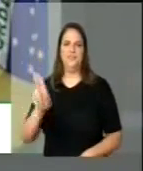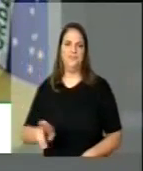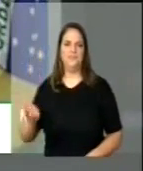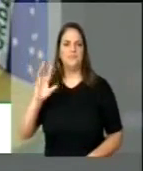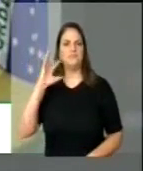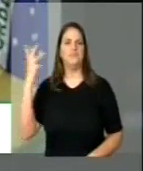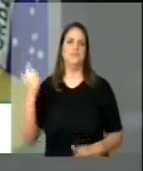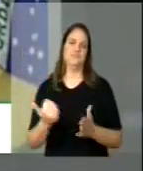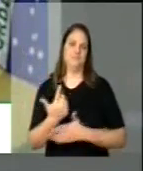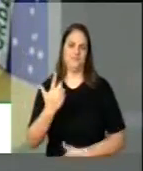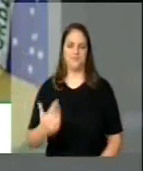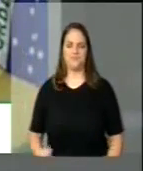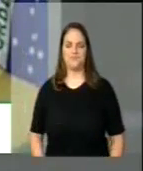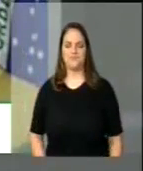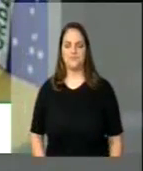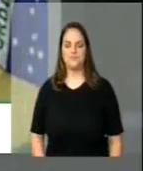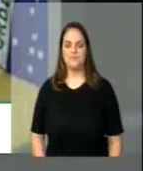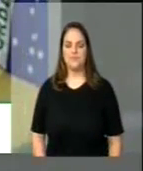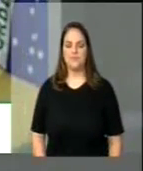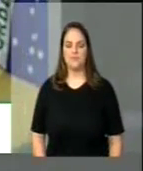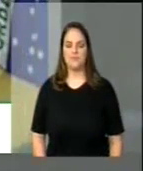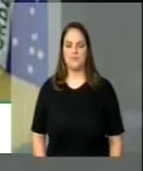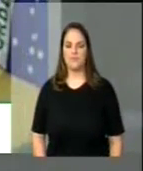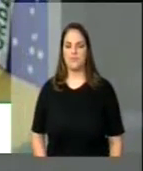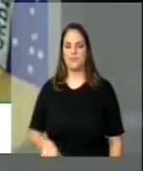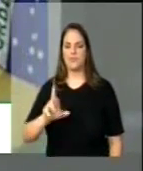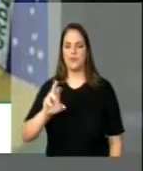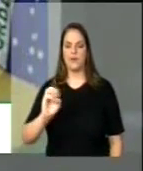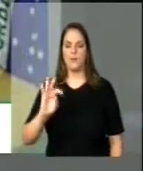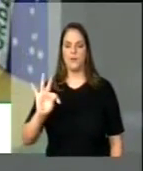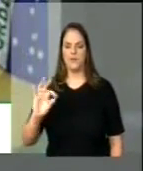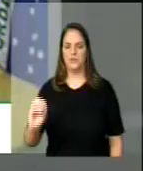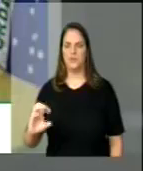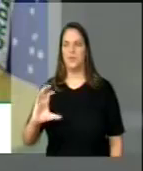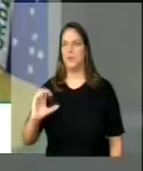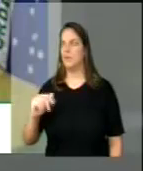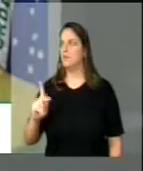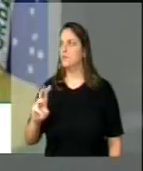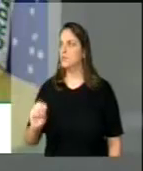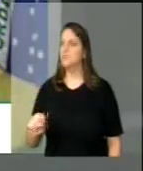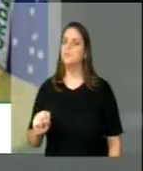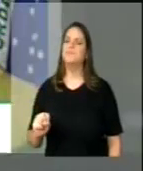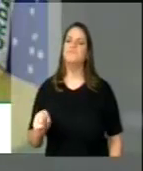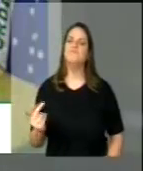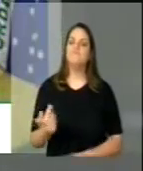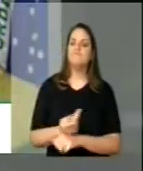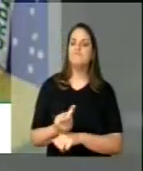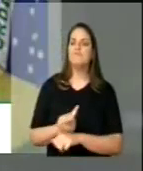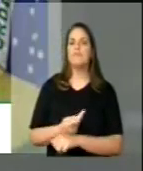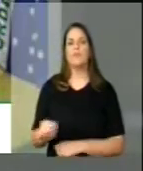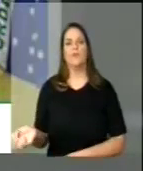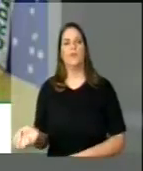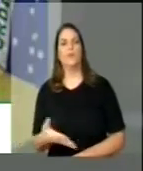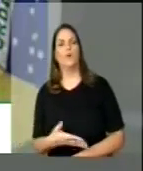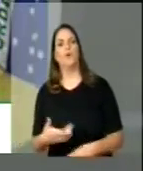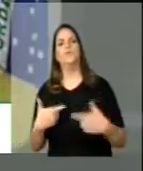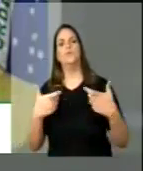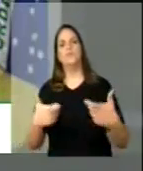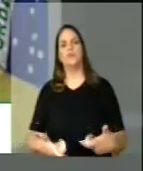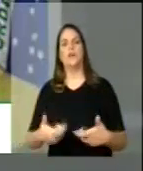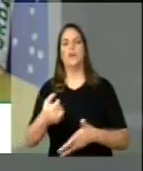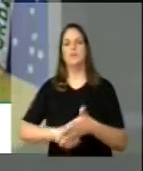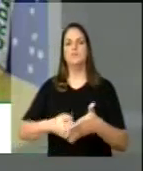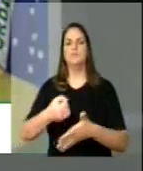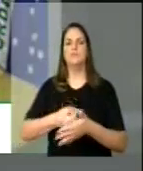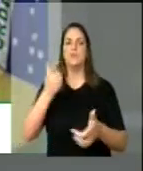este belíssimo acervo. Roberto Campos, buscando uma nova tribuna para o seu apostolado liberal,